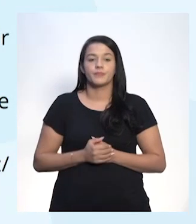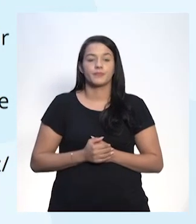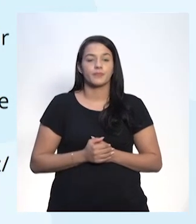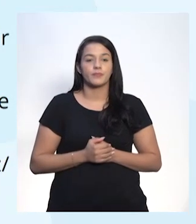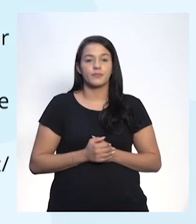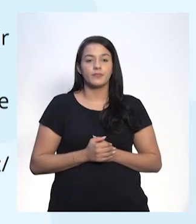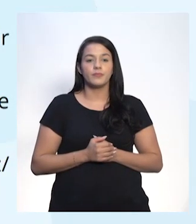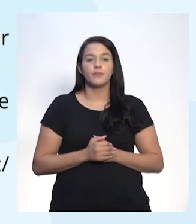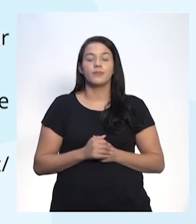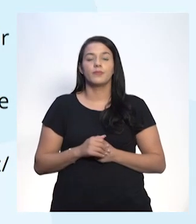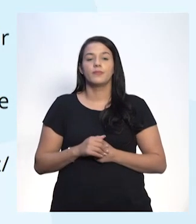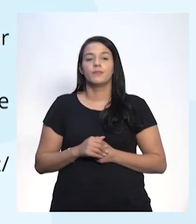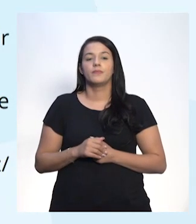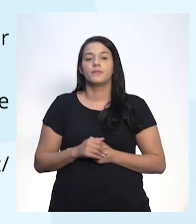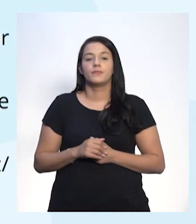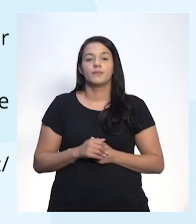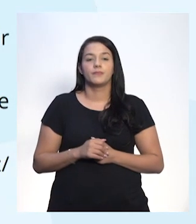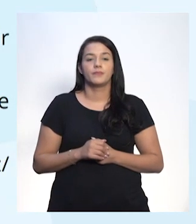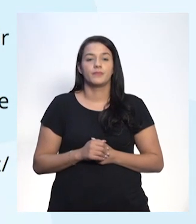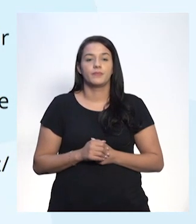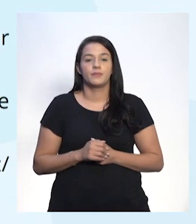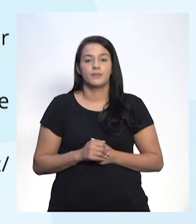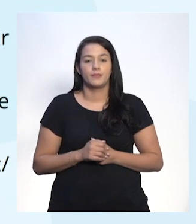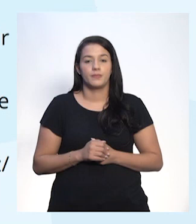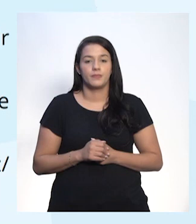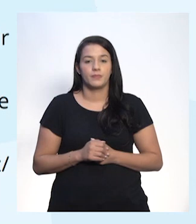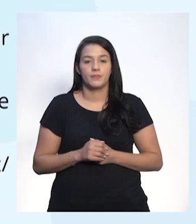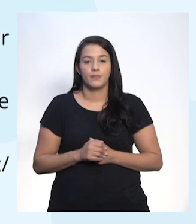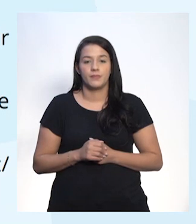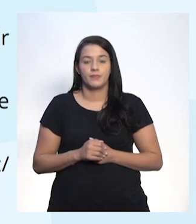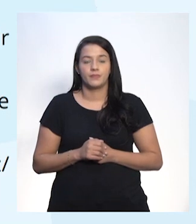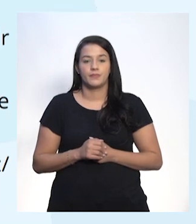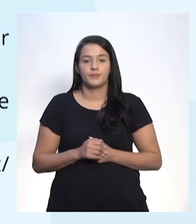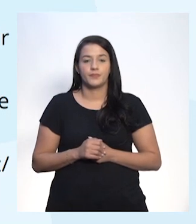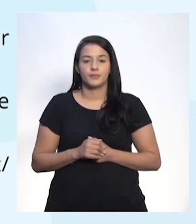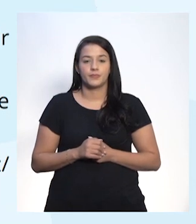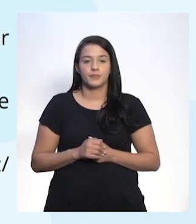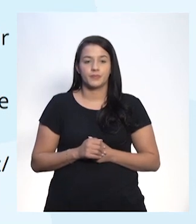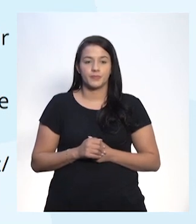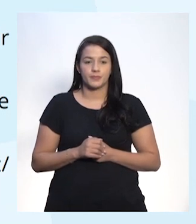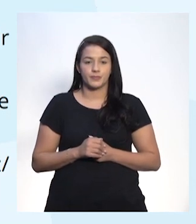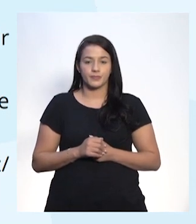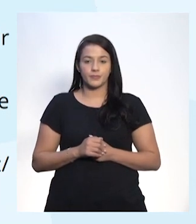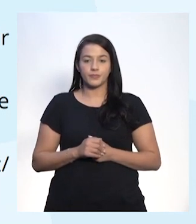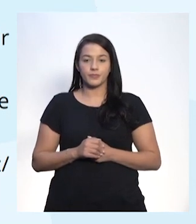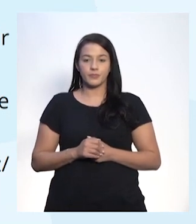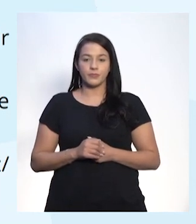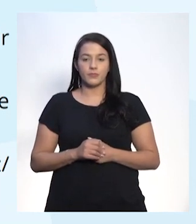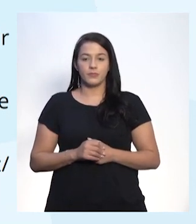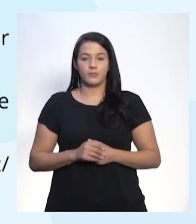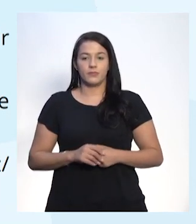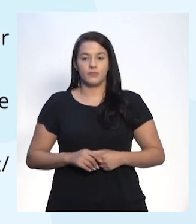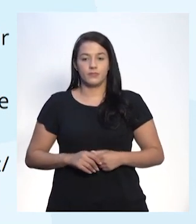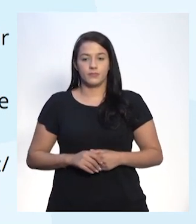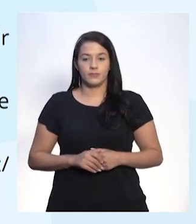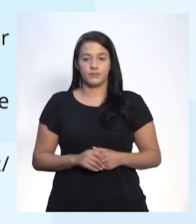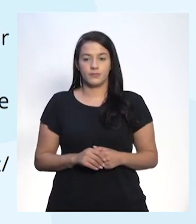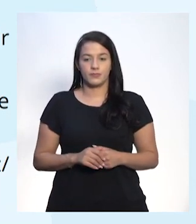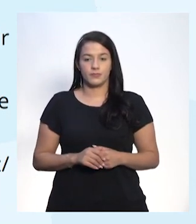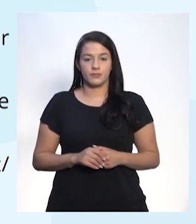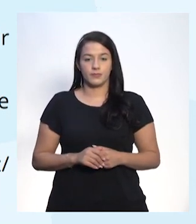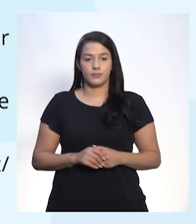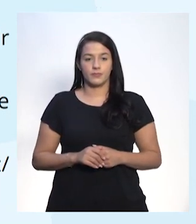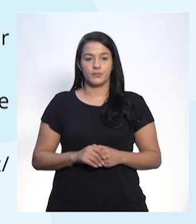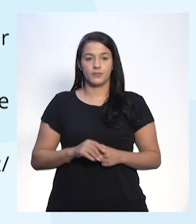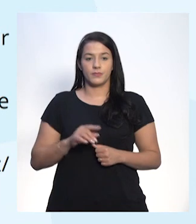só, primeiro está lá. A large surface area is necessary to absorb or collect a useful amount of